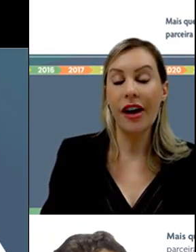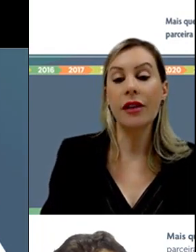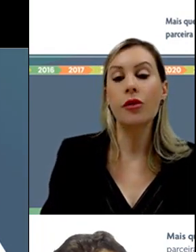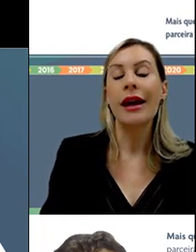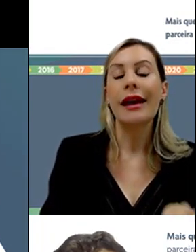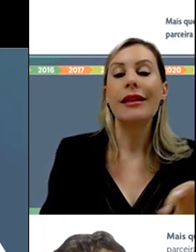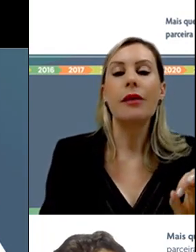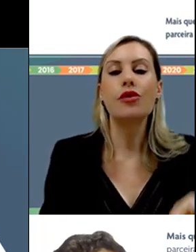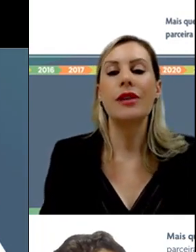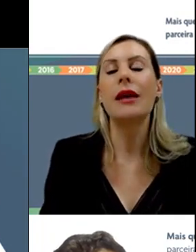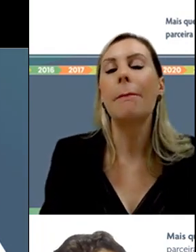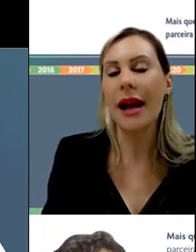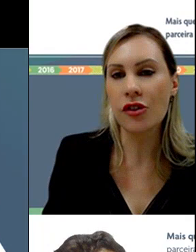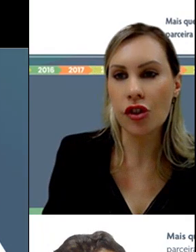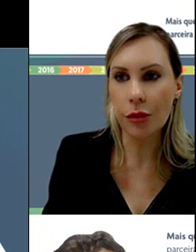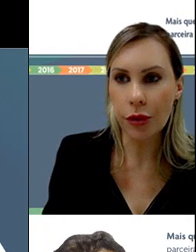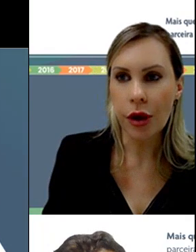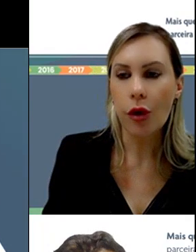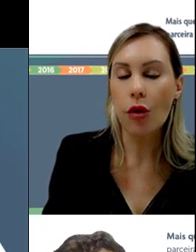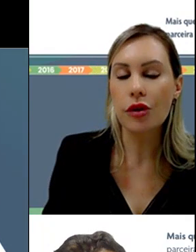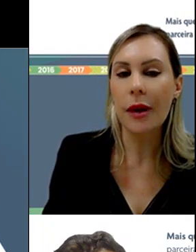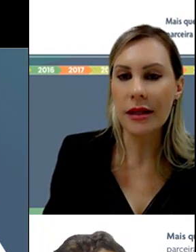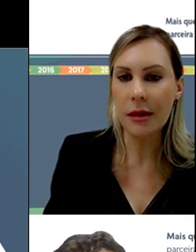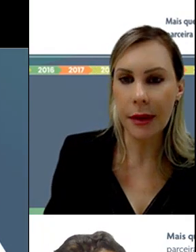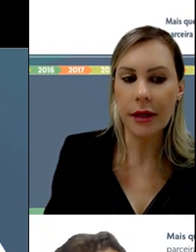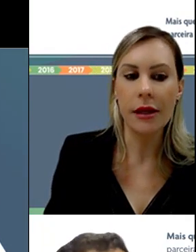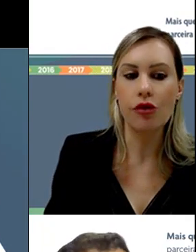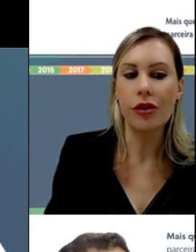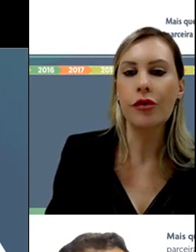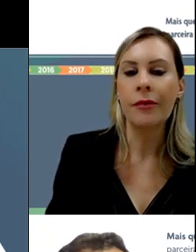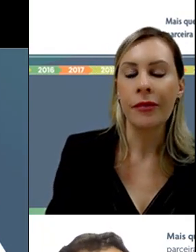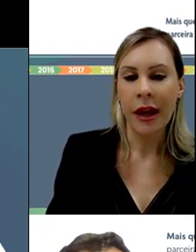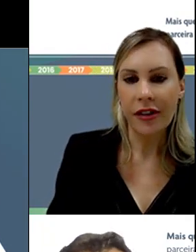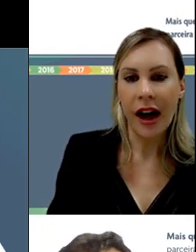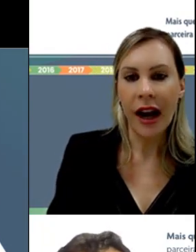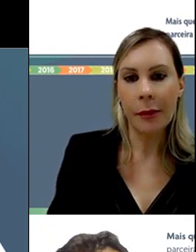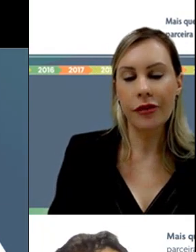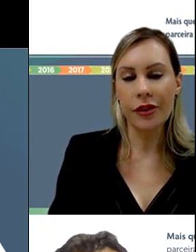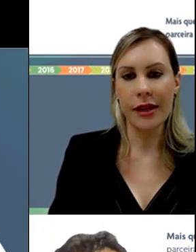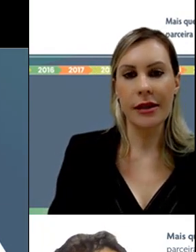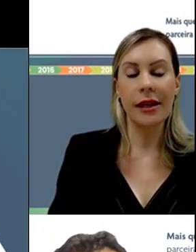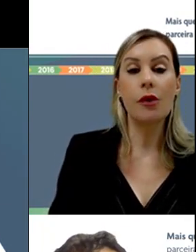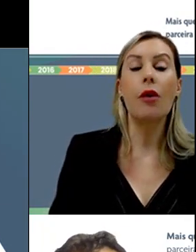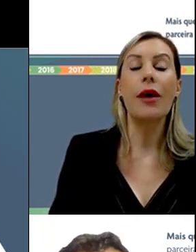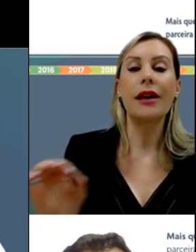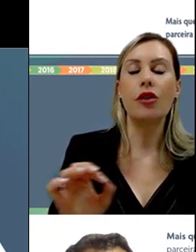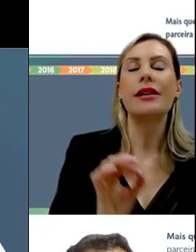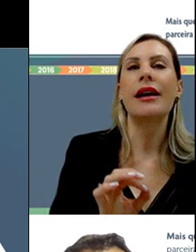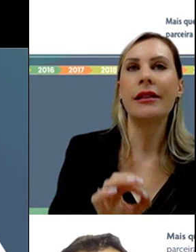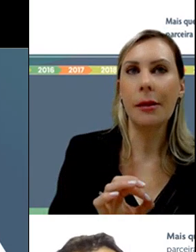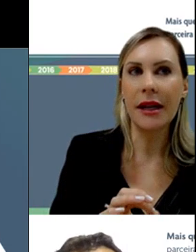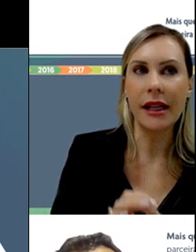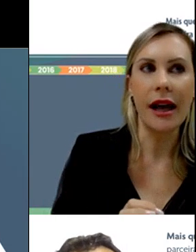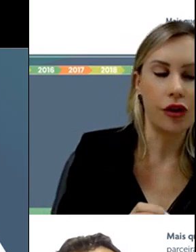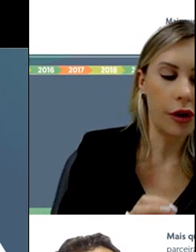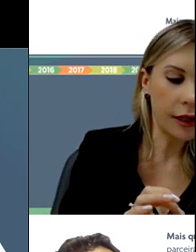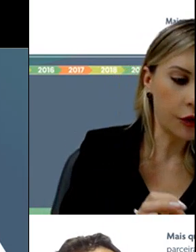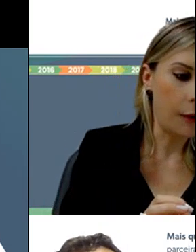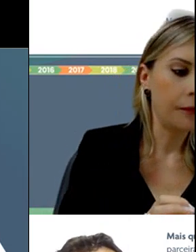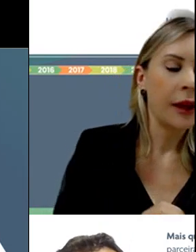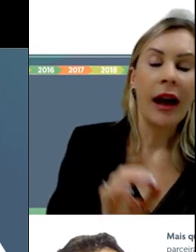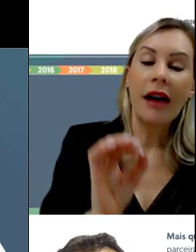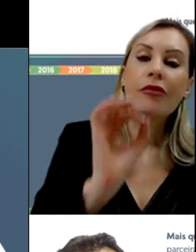crédito privado e temos empréstimo com os participantes, que eu já vou falar para vocês. E qual é a nossa